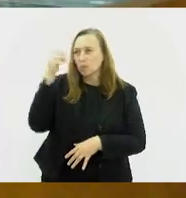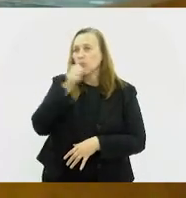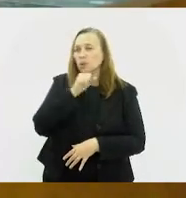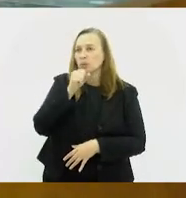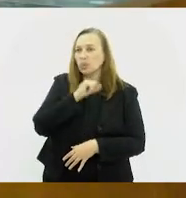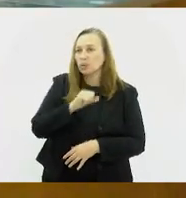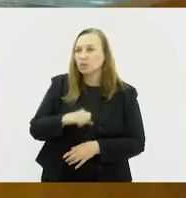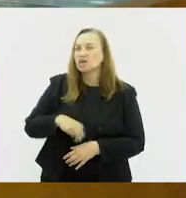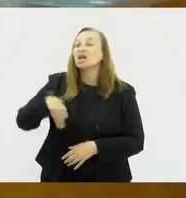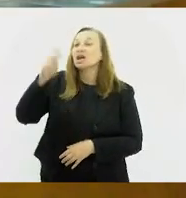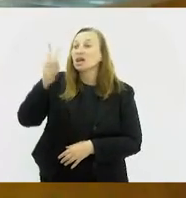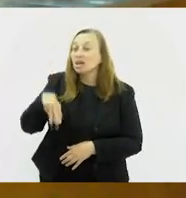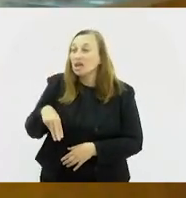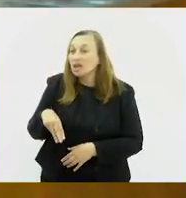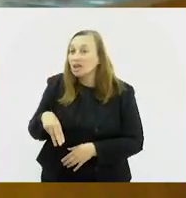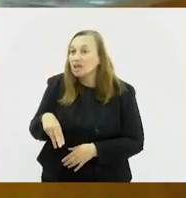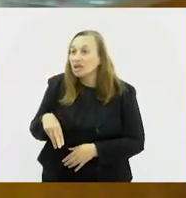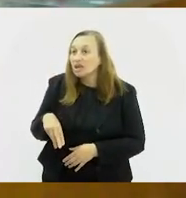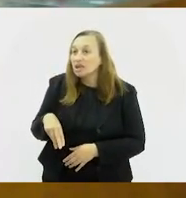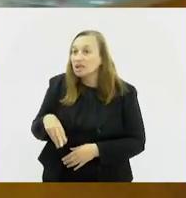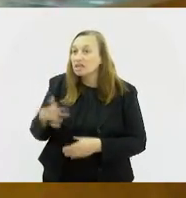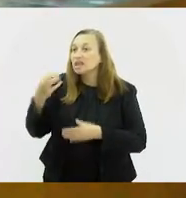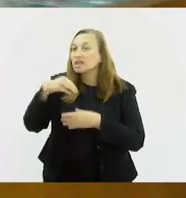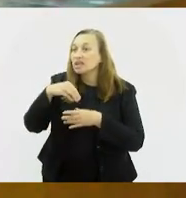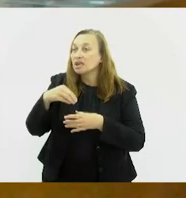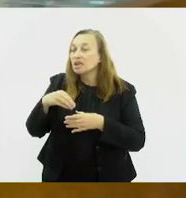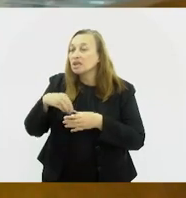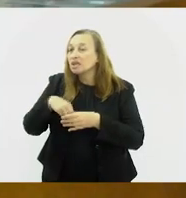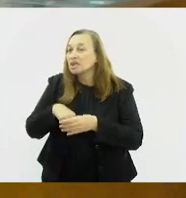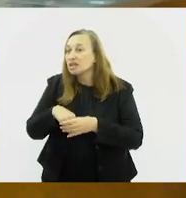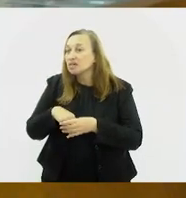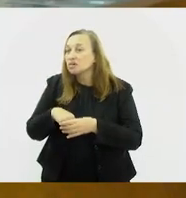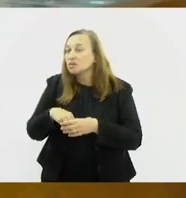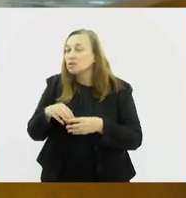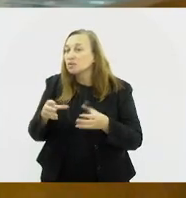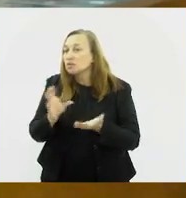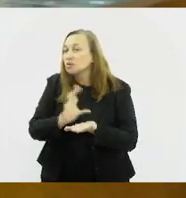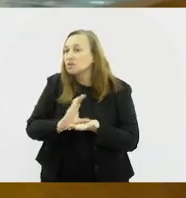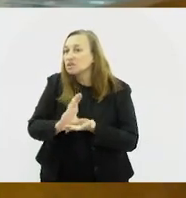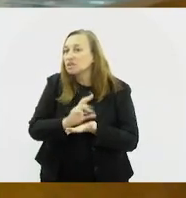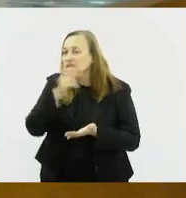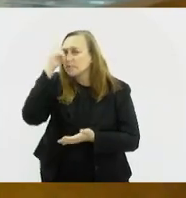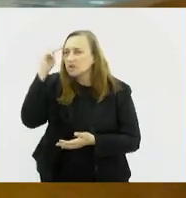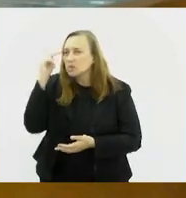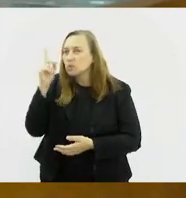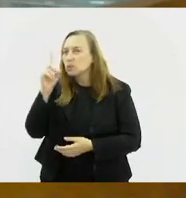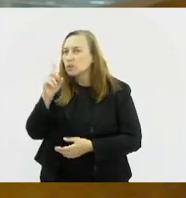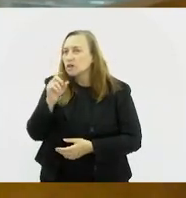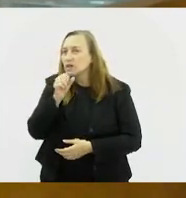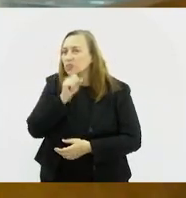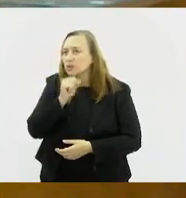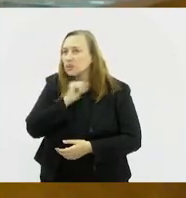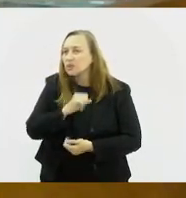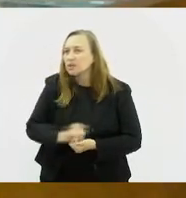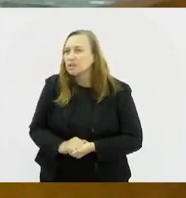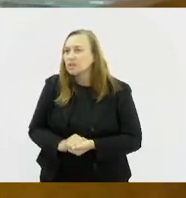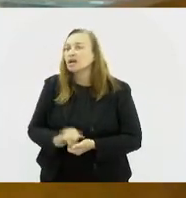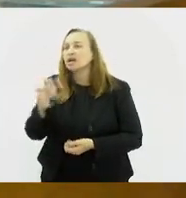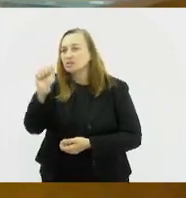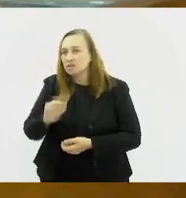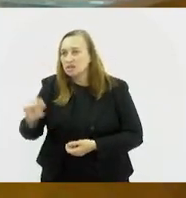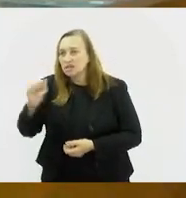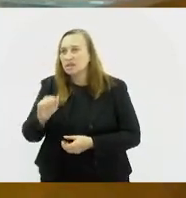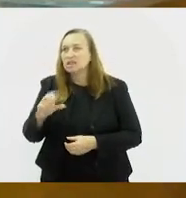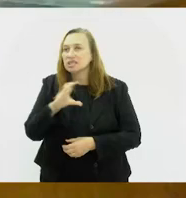Quem é que está presidindo o conselho? Da Pessoa Idosa. Ô, Cígio. É a sociedade civil, tá,